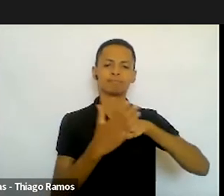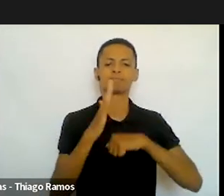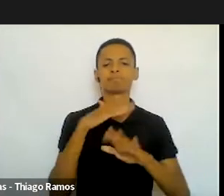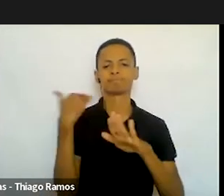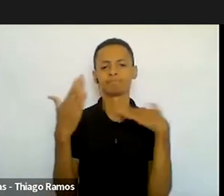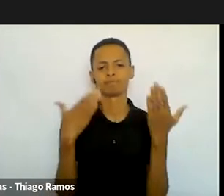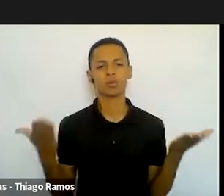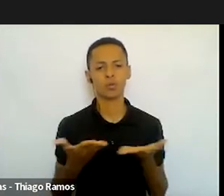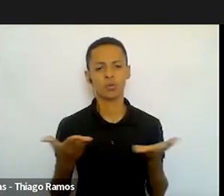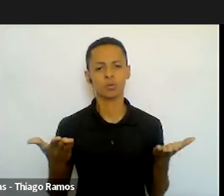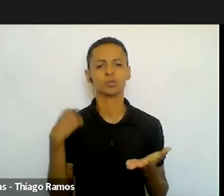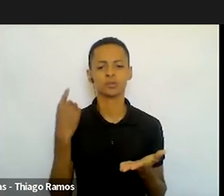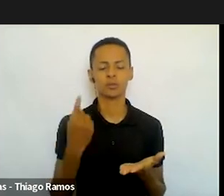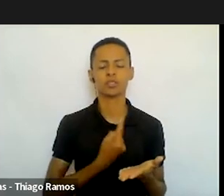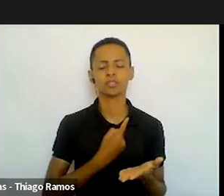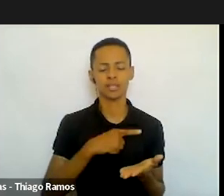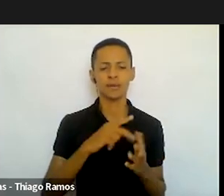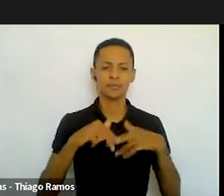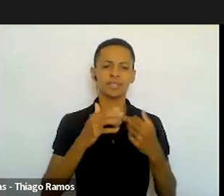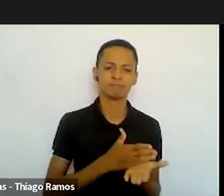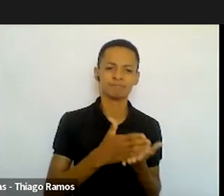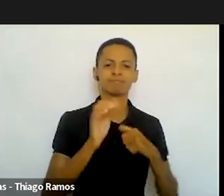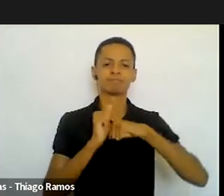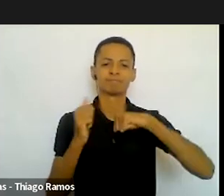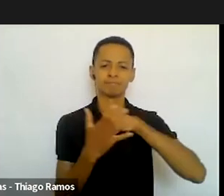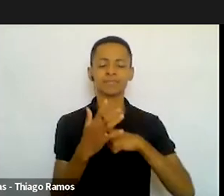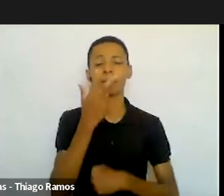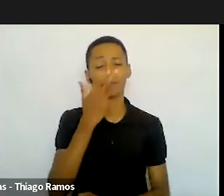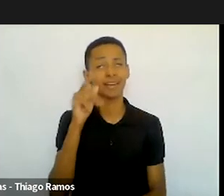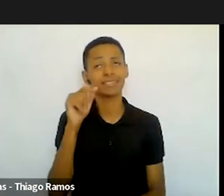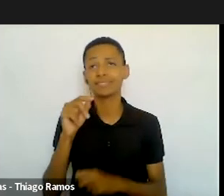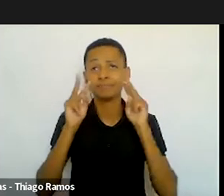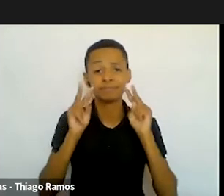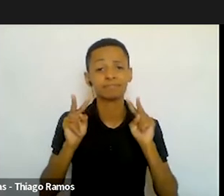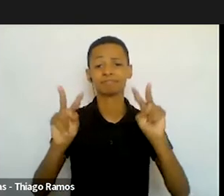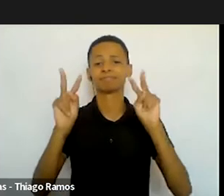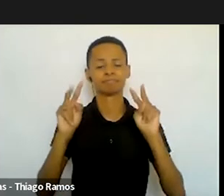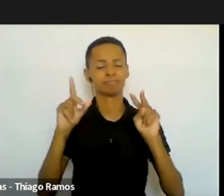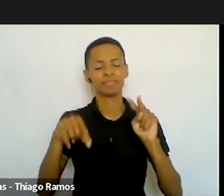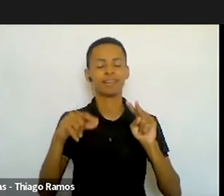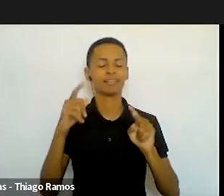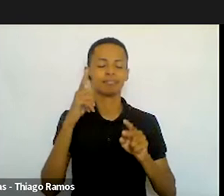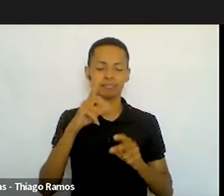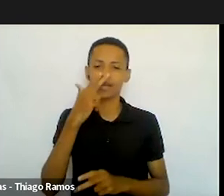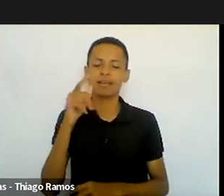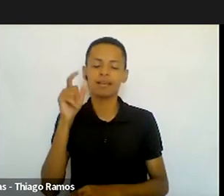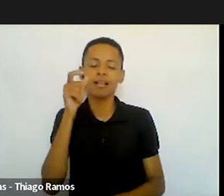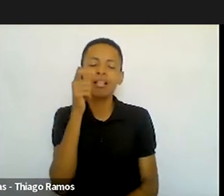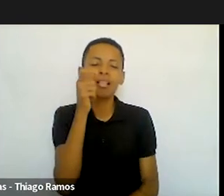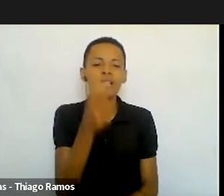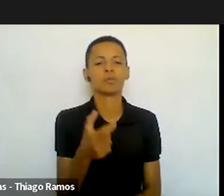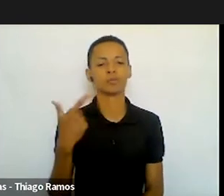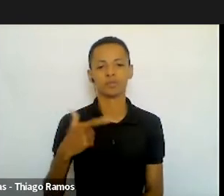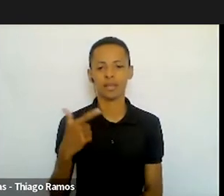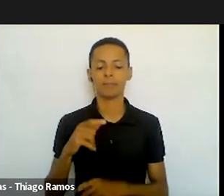no início da pandemia. Então, é visível que tem um desinteresse e parte muito, né, acho que tem que partir muito, de fato, da sociedade civil